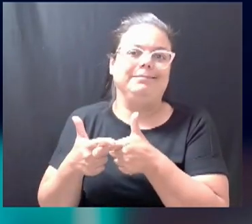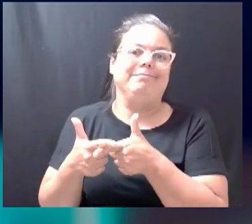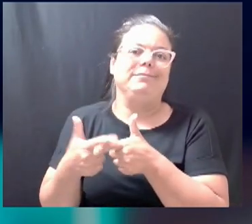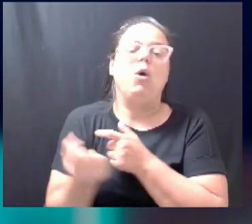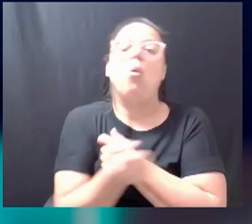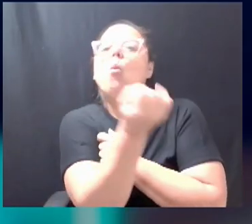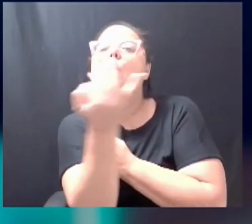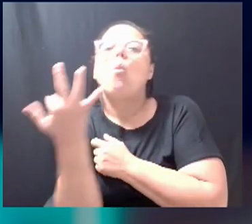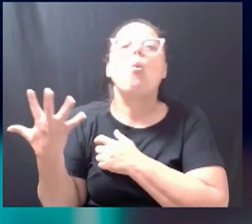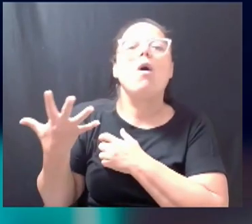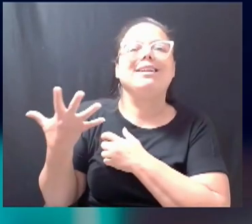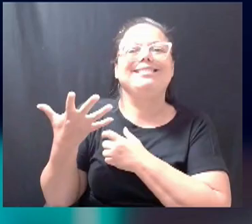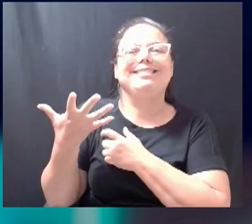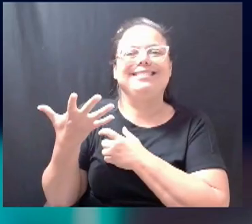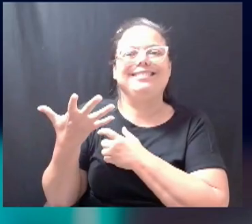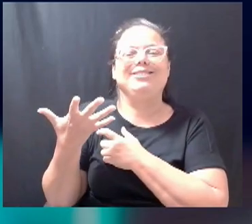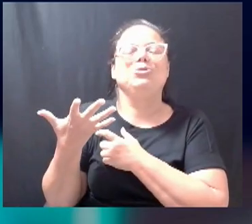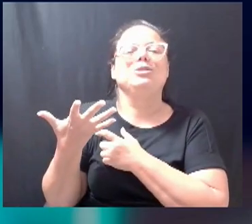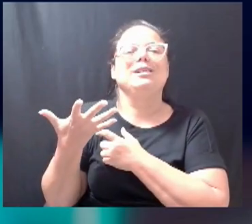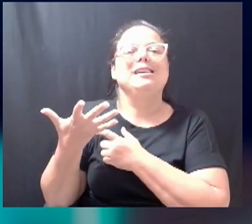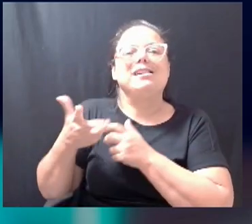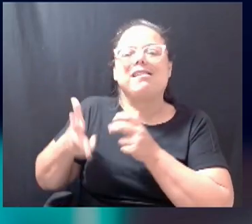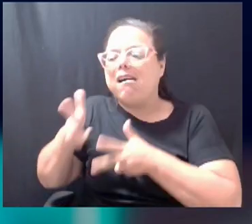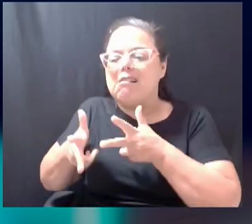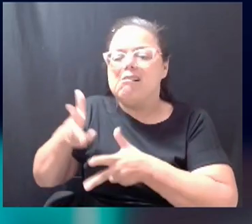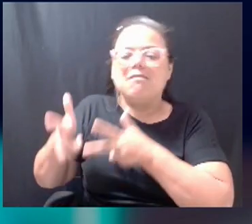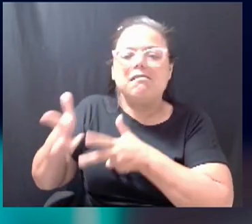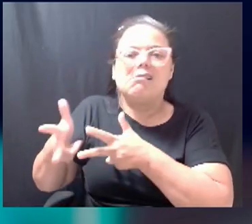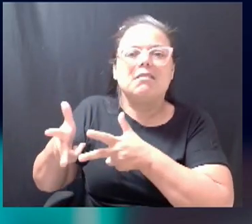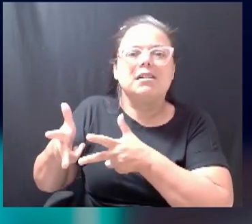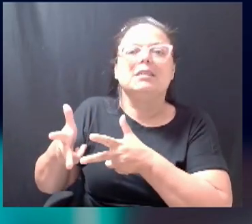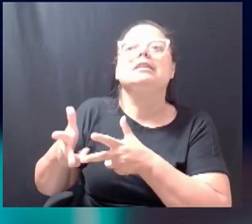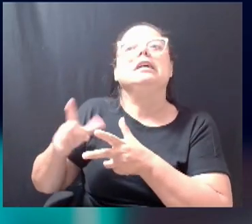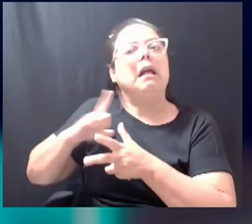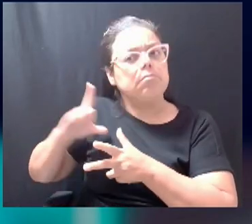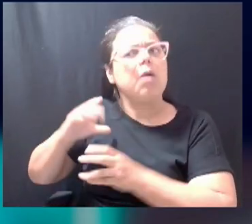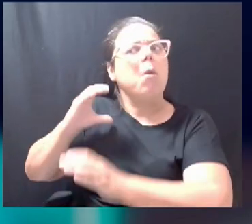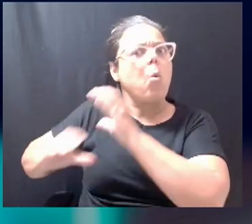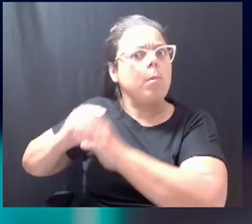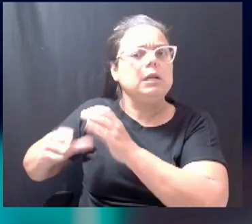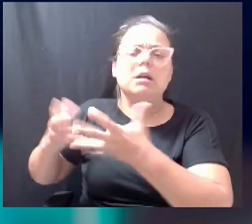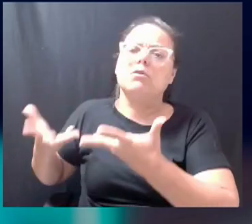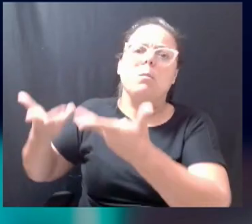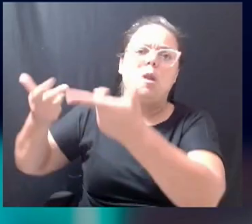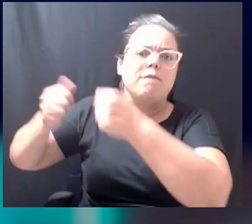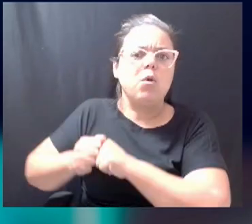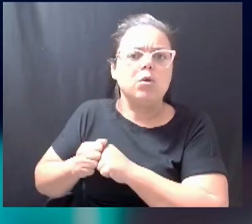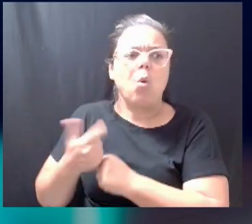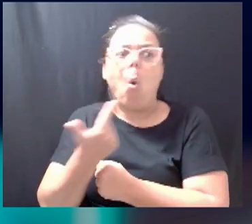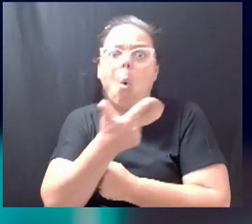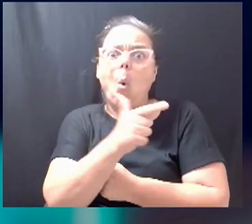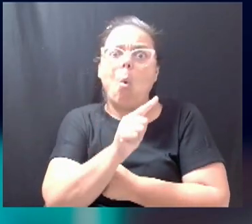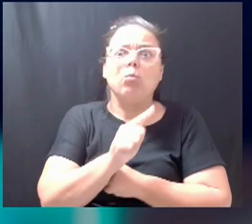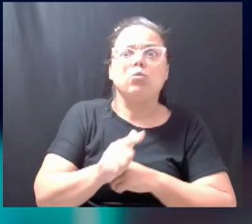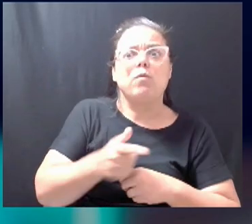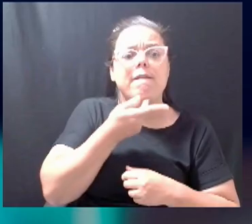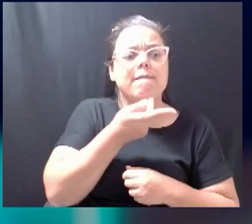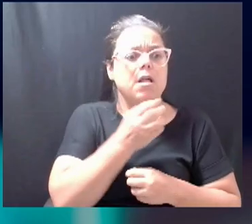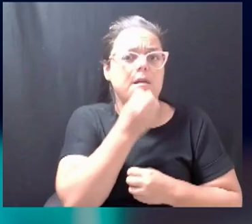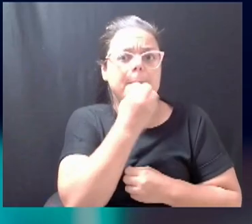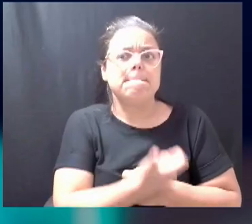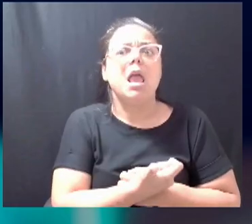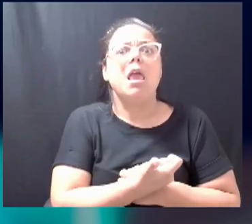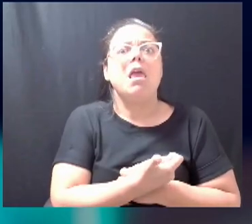de excelência, como muitos que gaguejam têm. Porque a gagueira, a falar bem, não é só falar sem